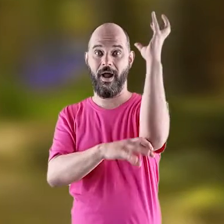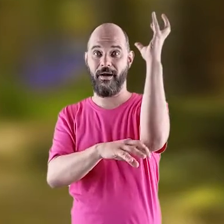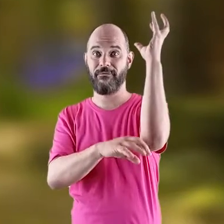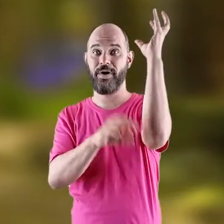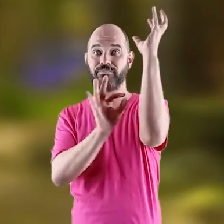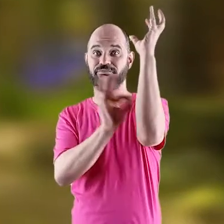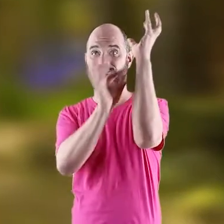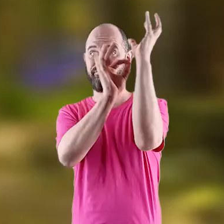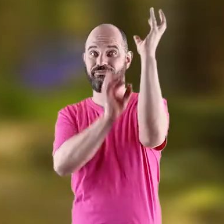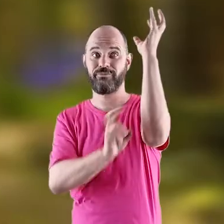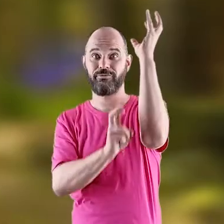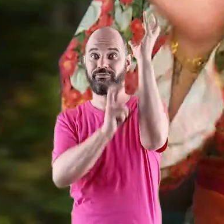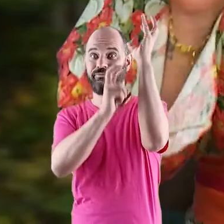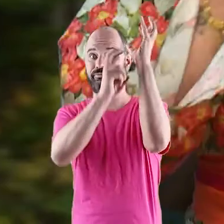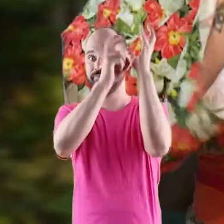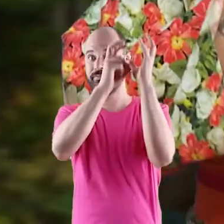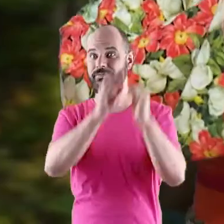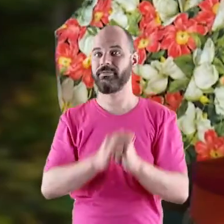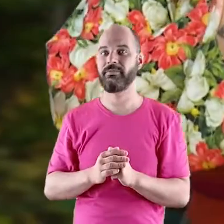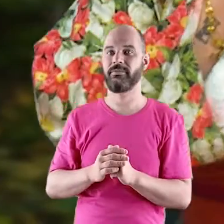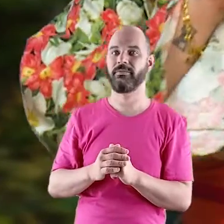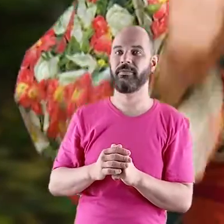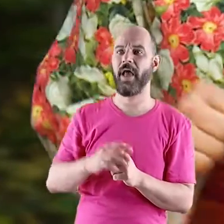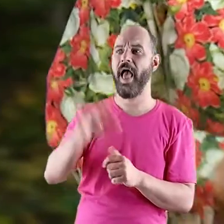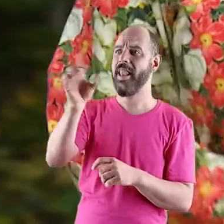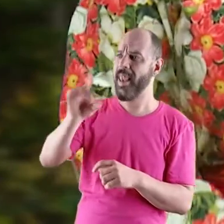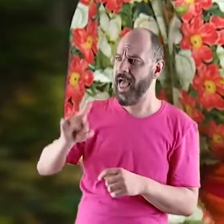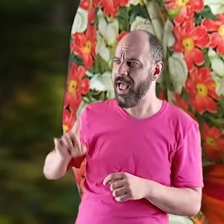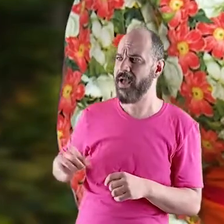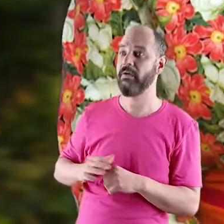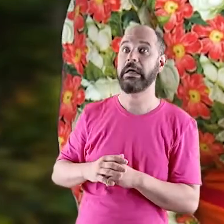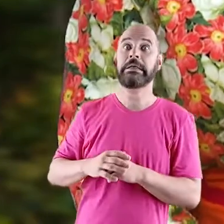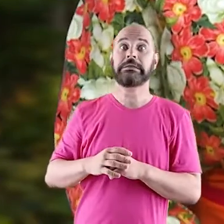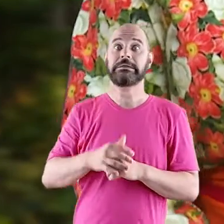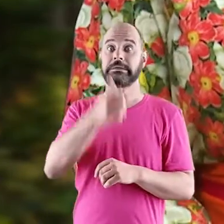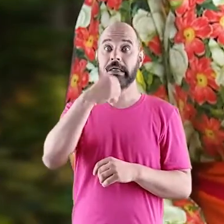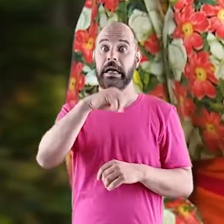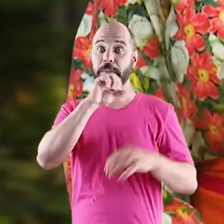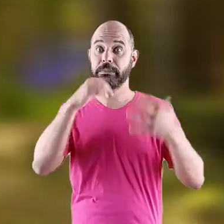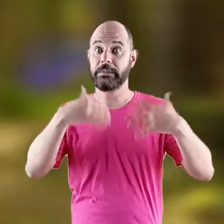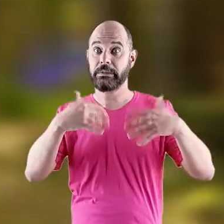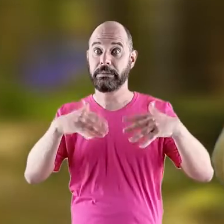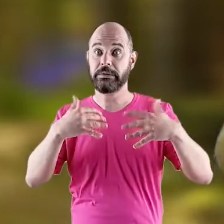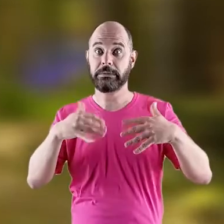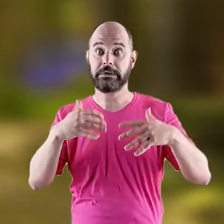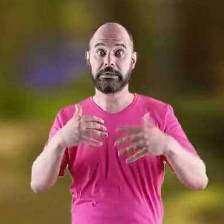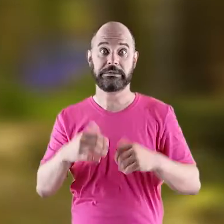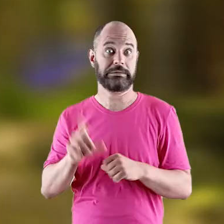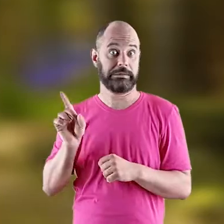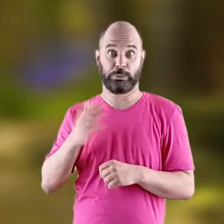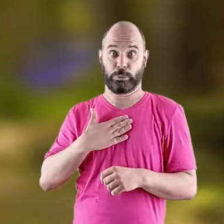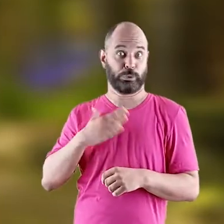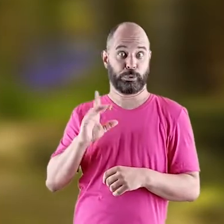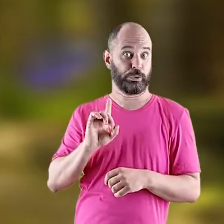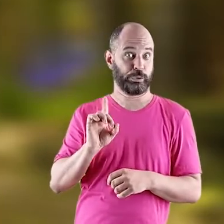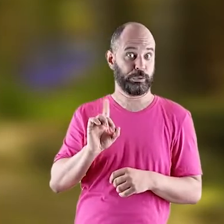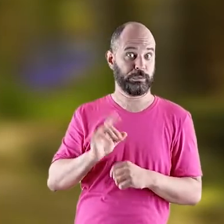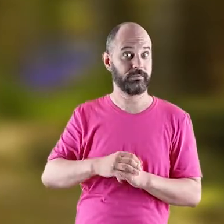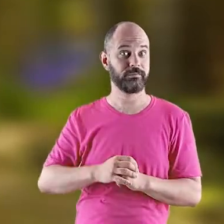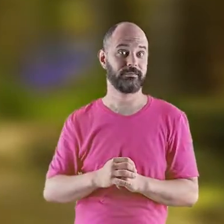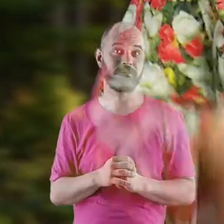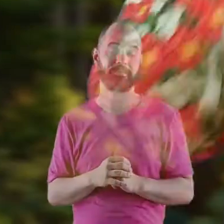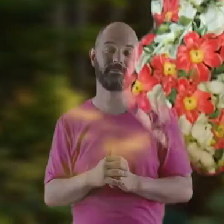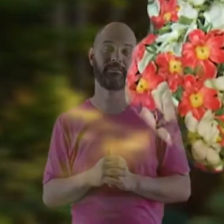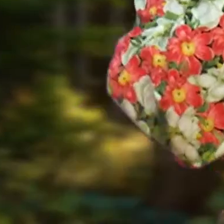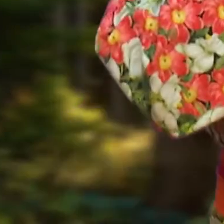da jabuticabeira. Léo! Ai, acho que a minha mãe não acha uma ideia tão boa